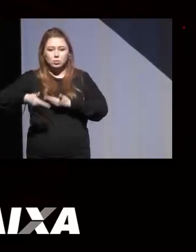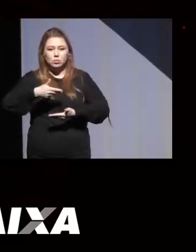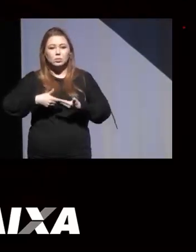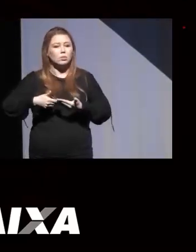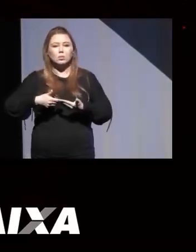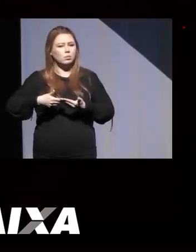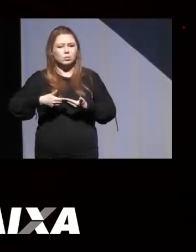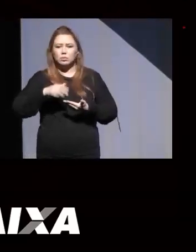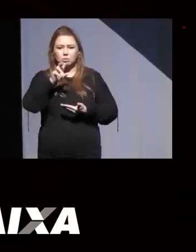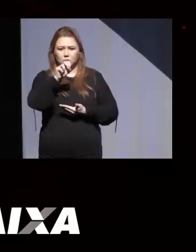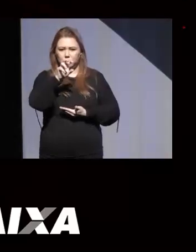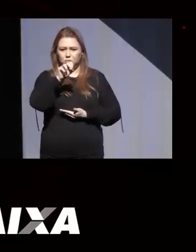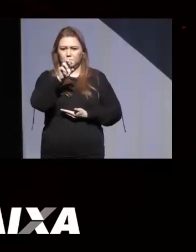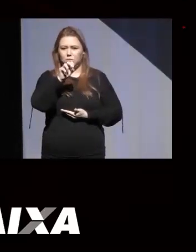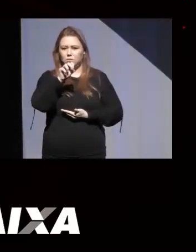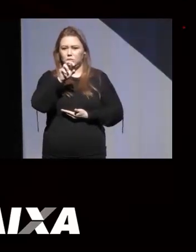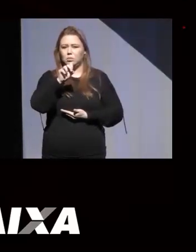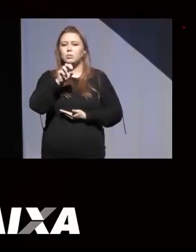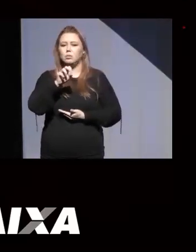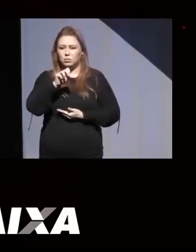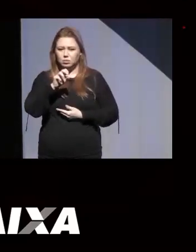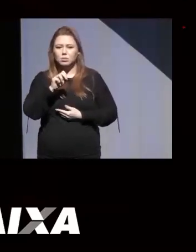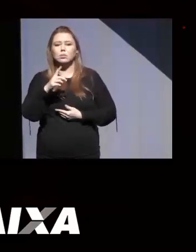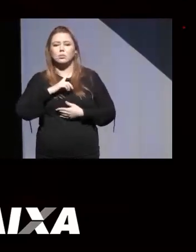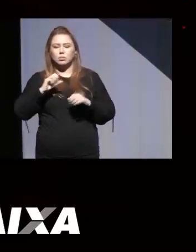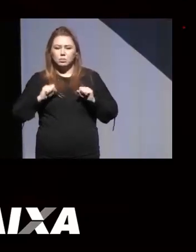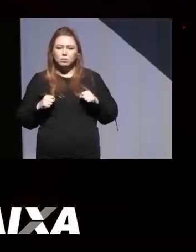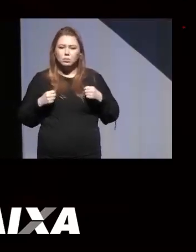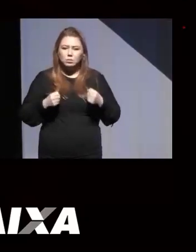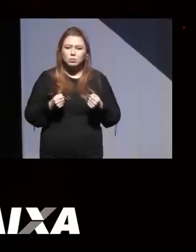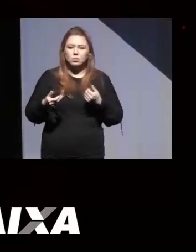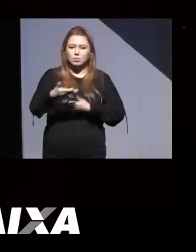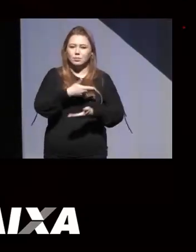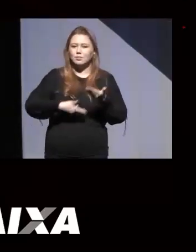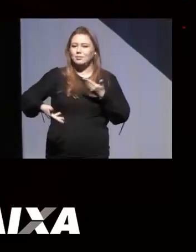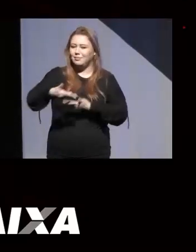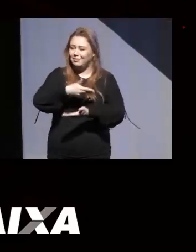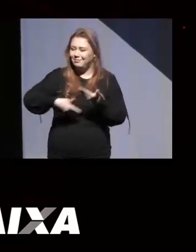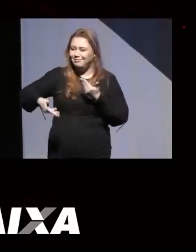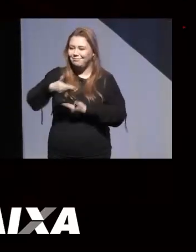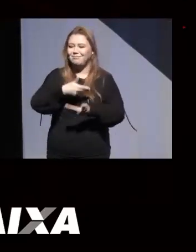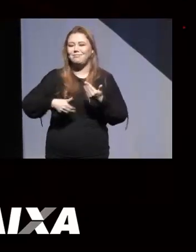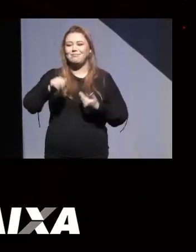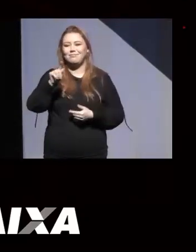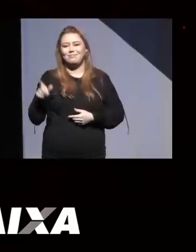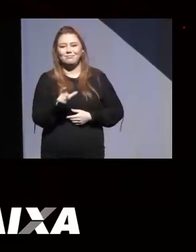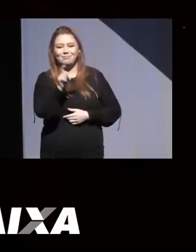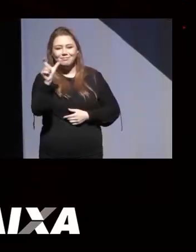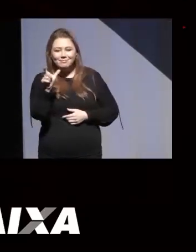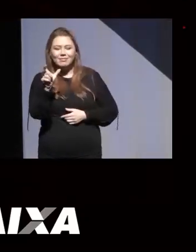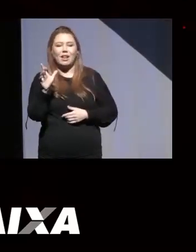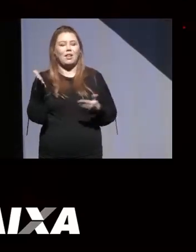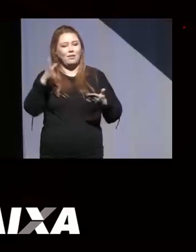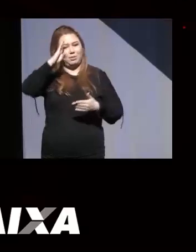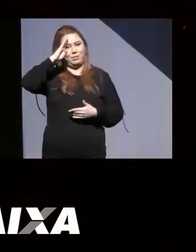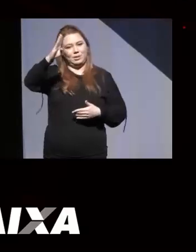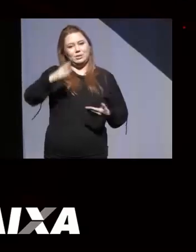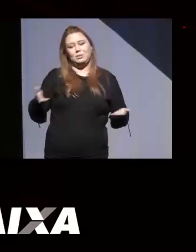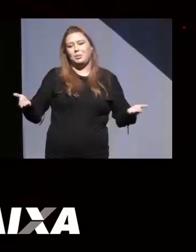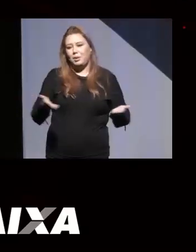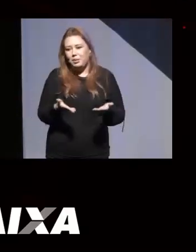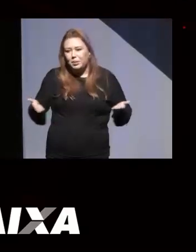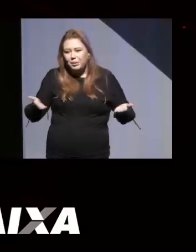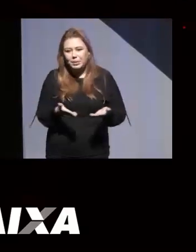ambiente. Essa cooperação, essa solidariedade é a palavra de ordem hoje. Então a gente